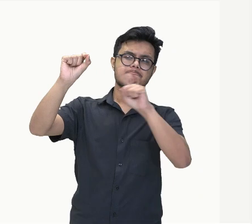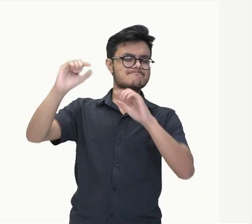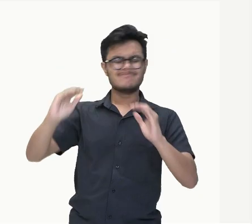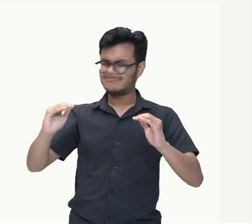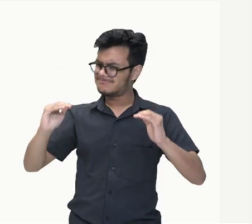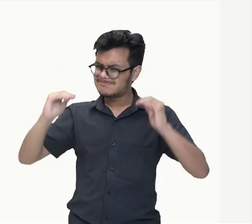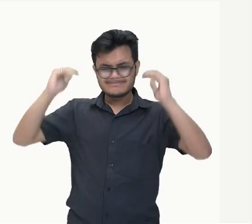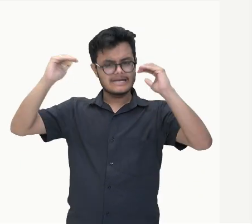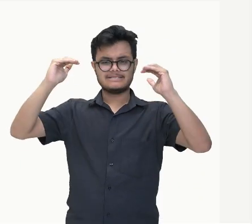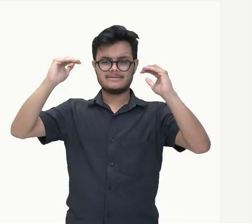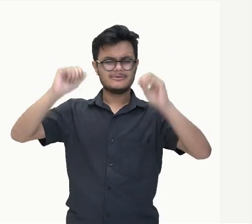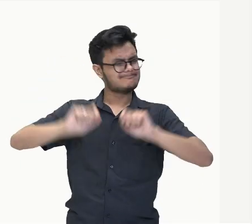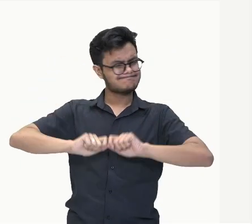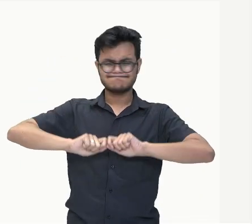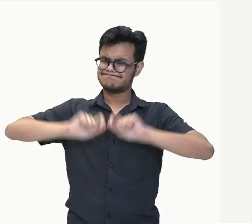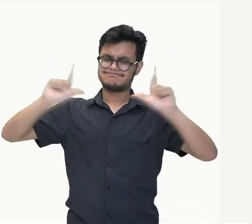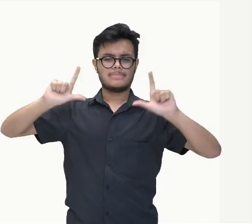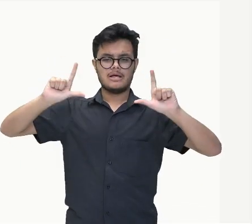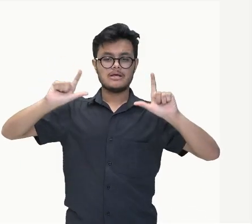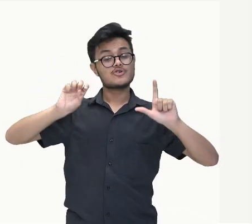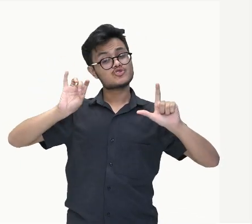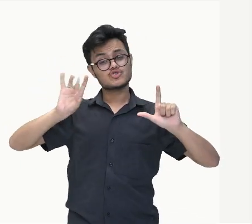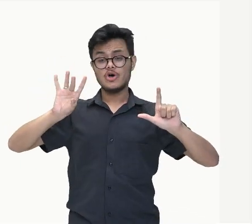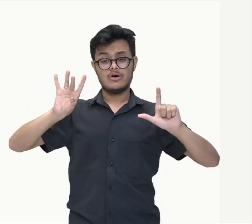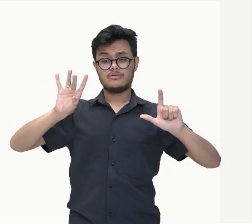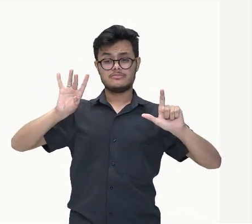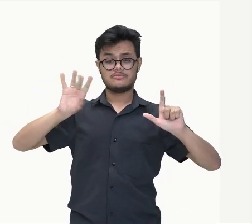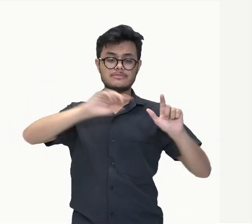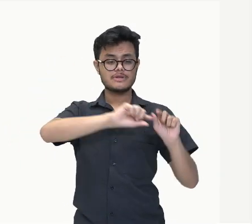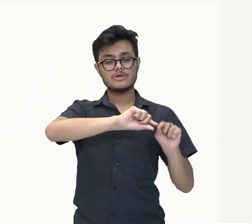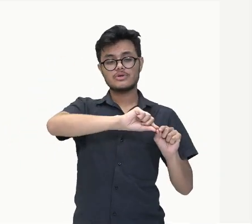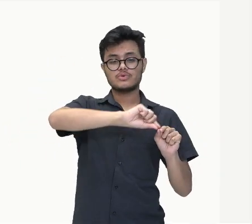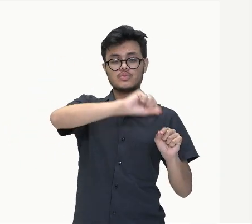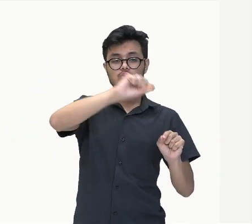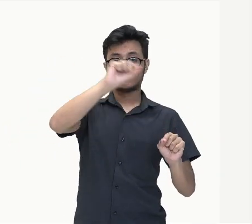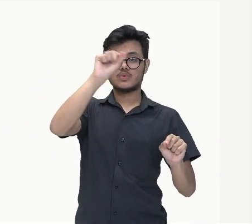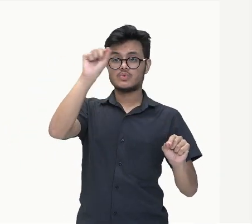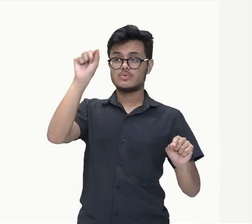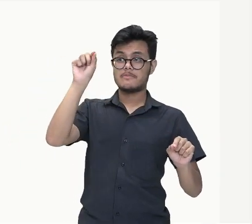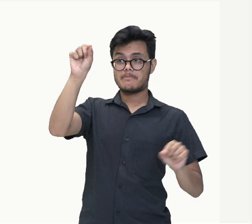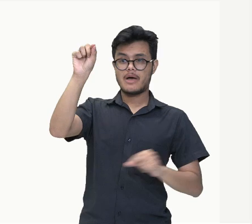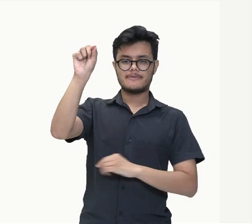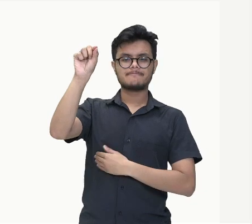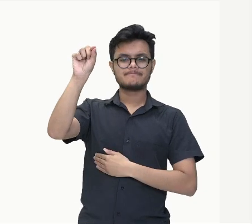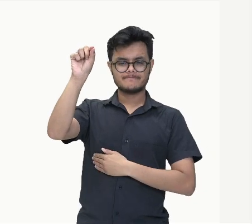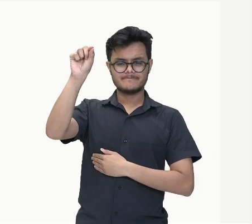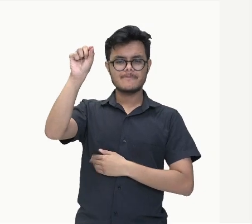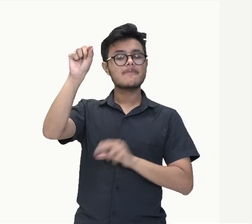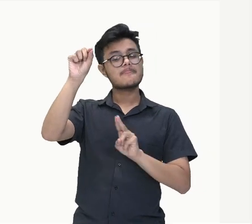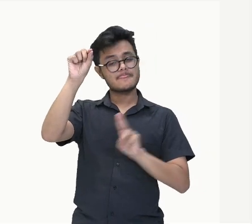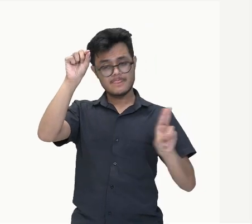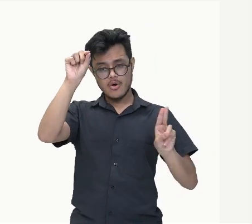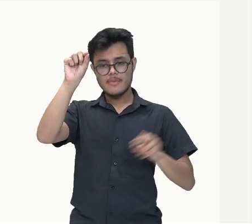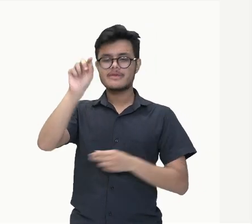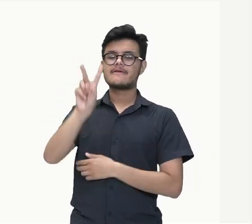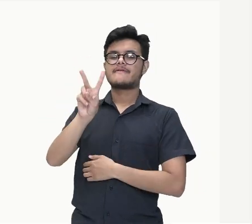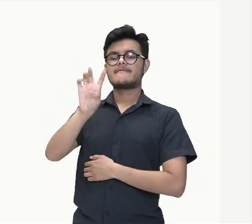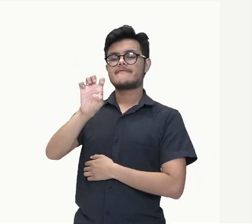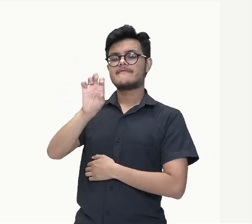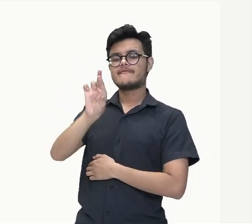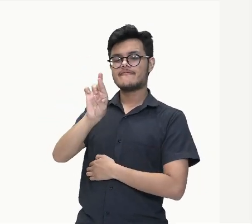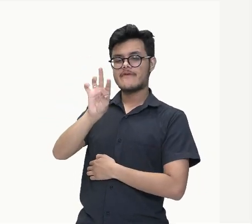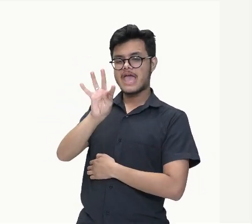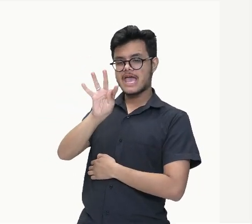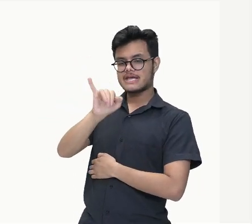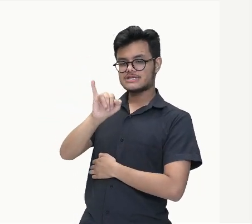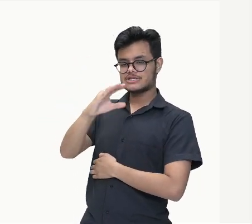que a minha bola vai atingir, né? Então, esse ponto máximo é o que a gente chama, ó, de vértice da